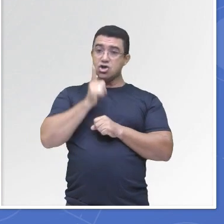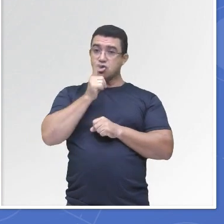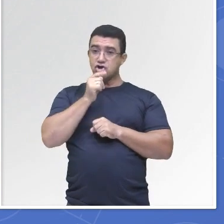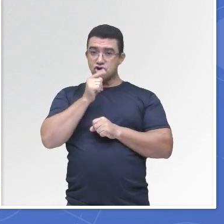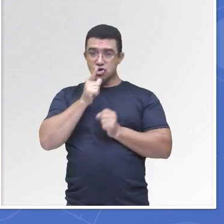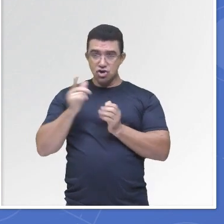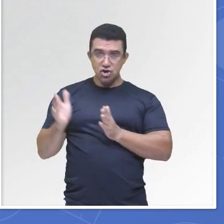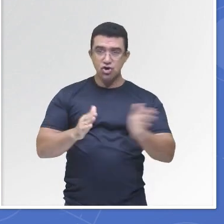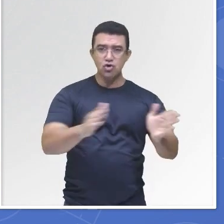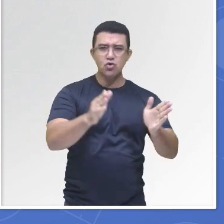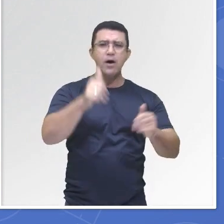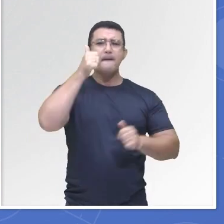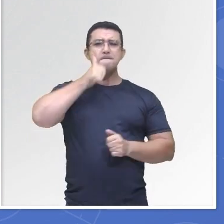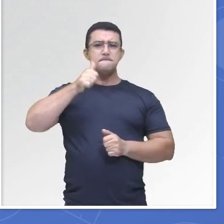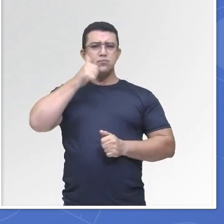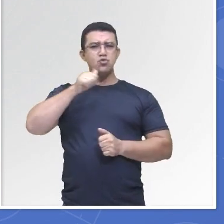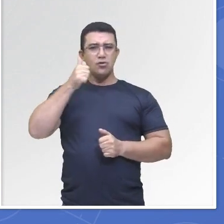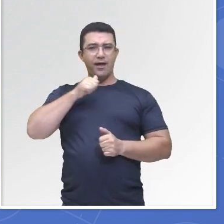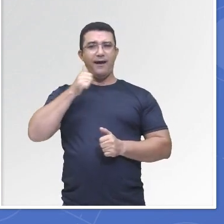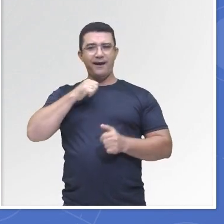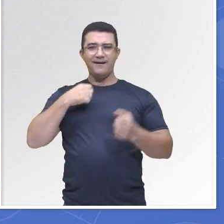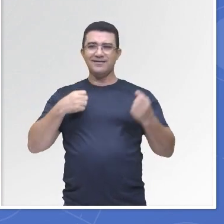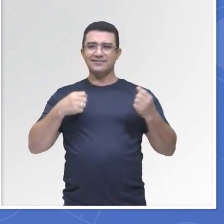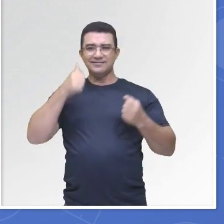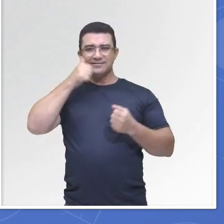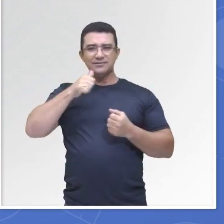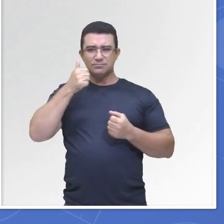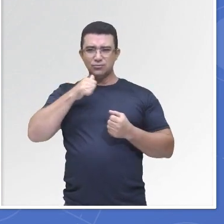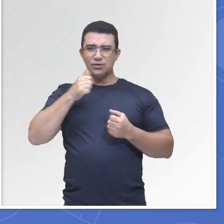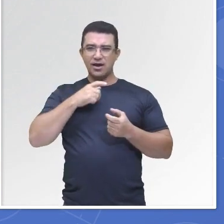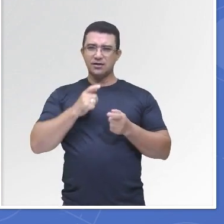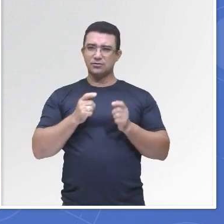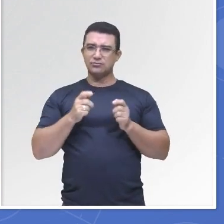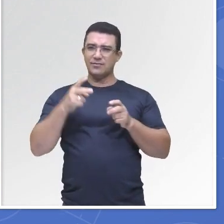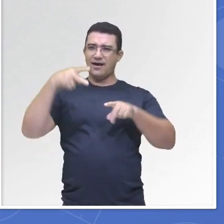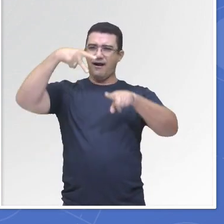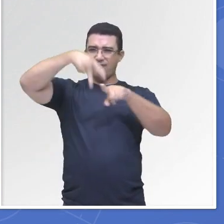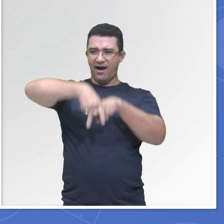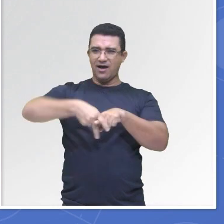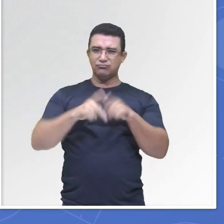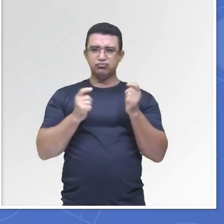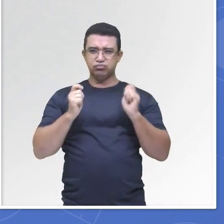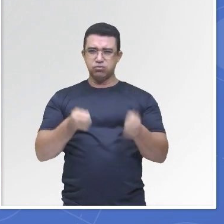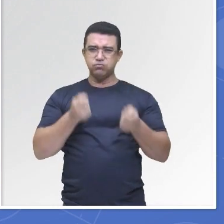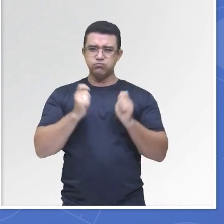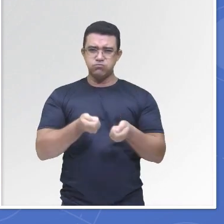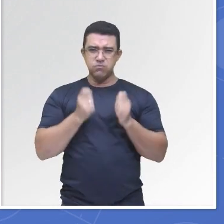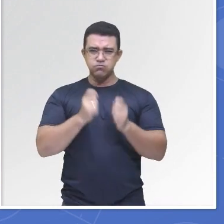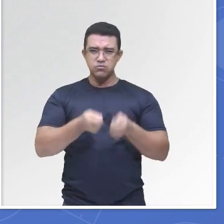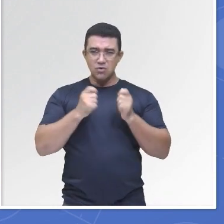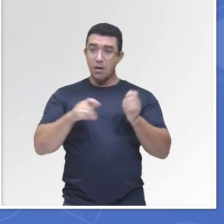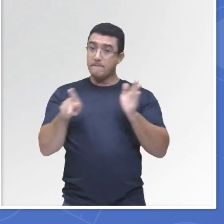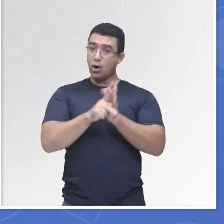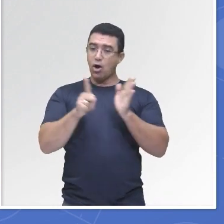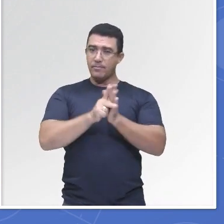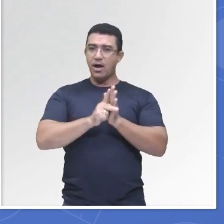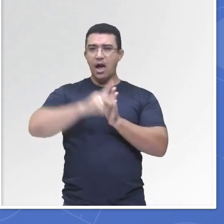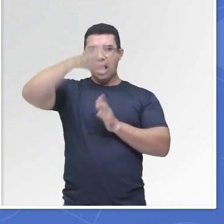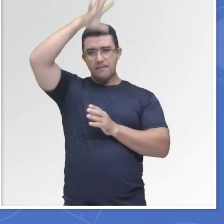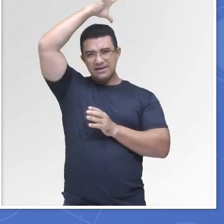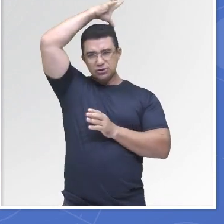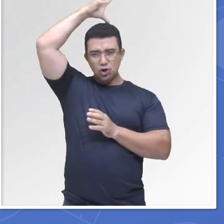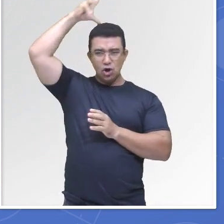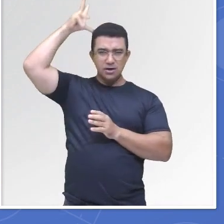guerreiras amazonas. Esse nome lembra alguma coisa para vocês? Então ele vem aqui com a intenção de explorar esse